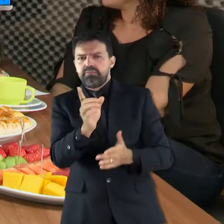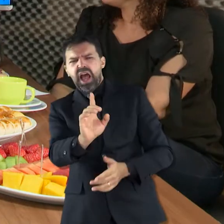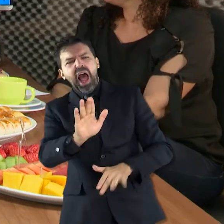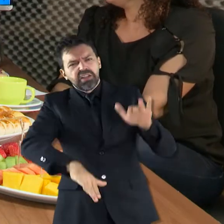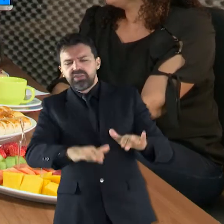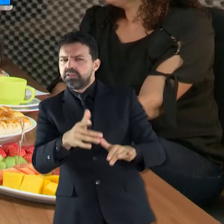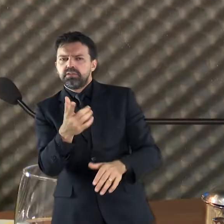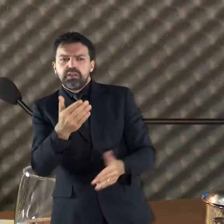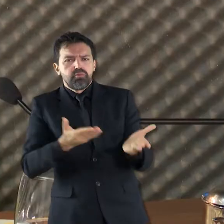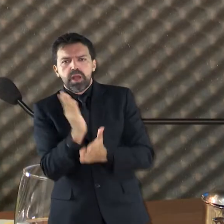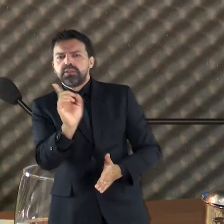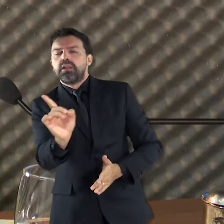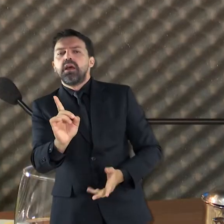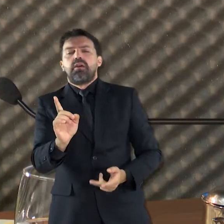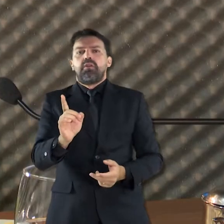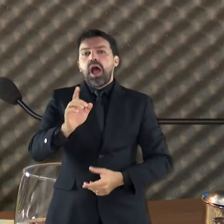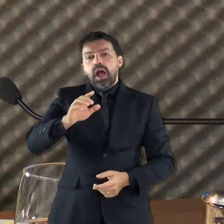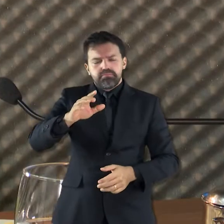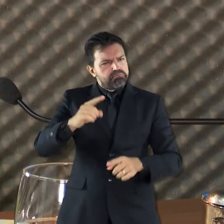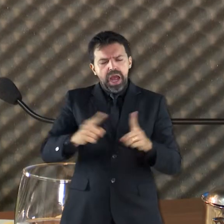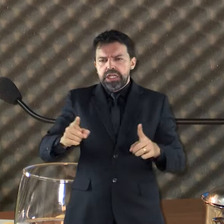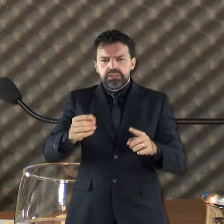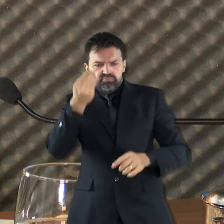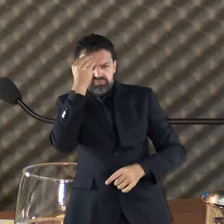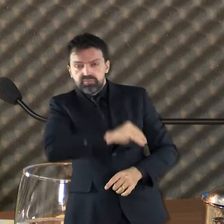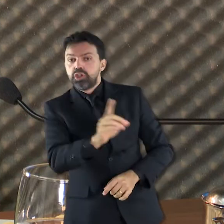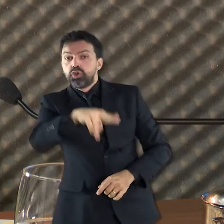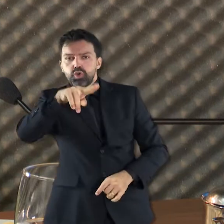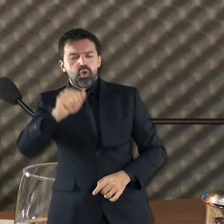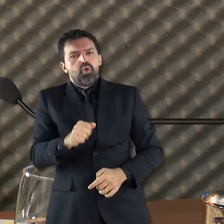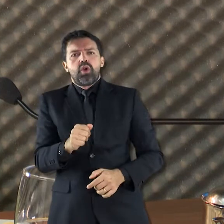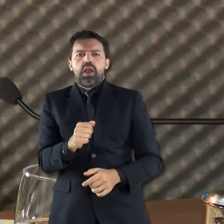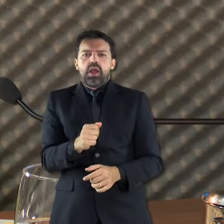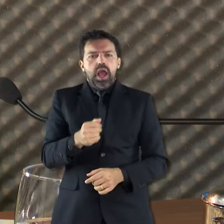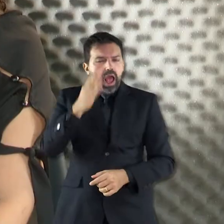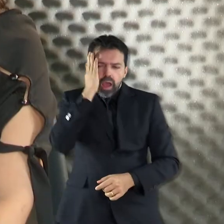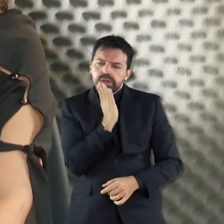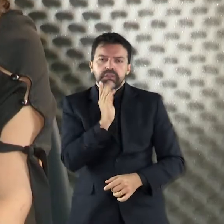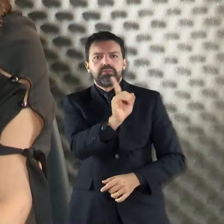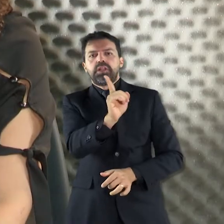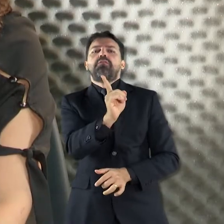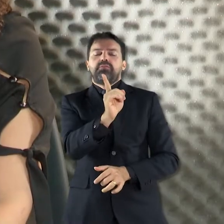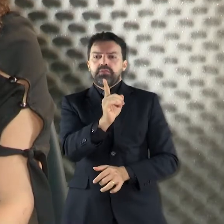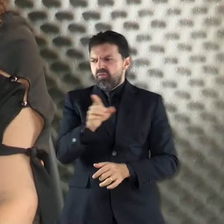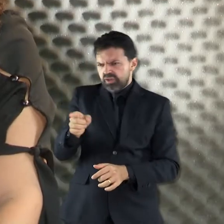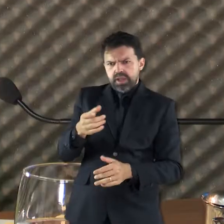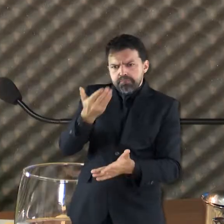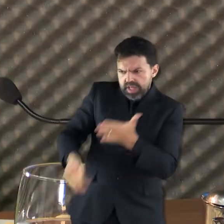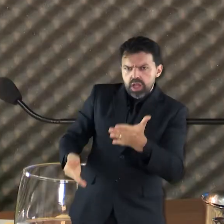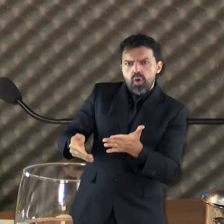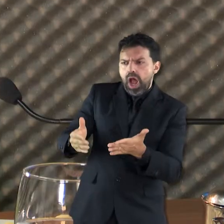dar certo. É sempre insistir e seguir em frente, né? Caiu, levanta. Não pode se deixar abater, né? Não, mas teve algum que você